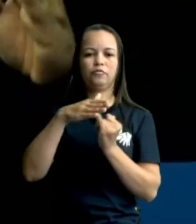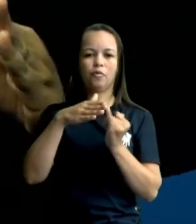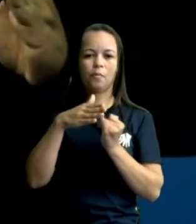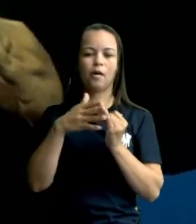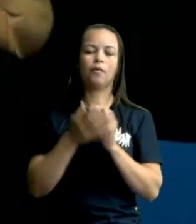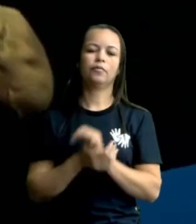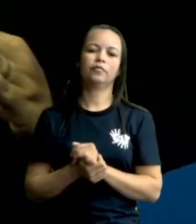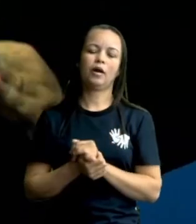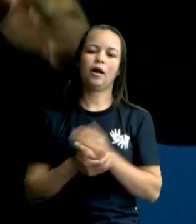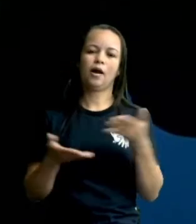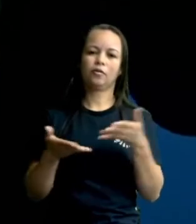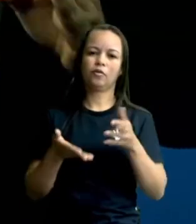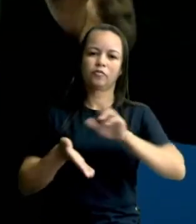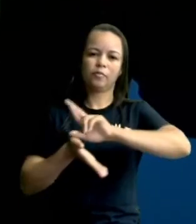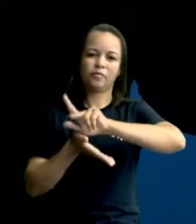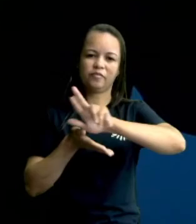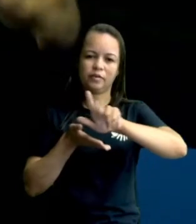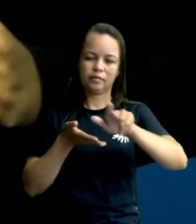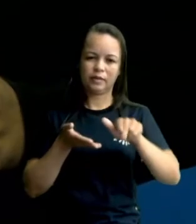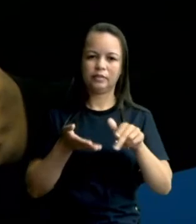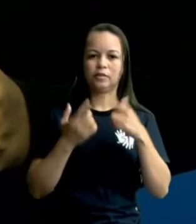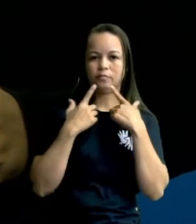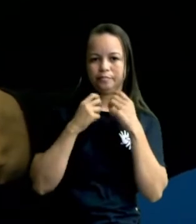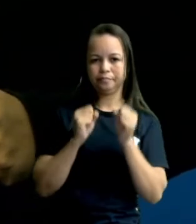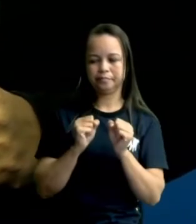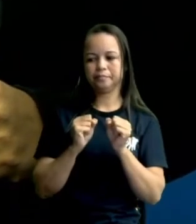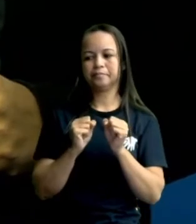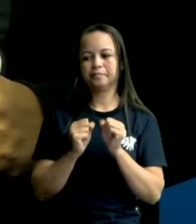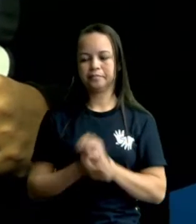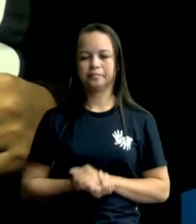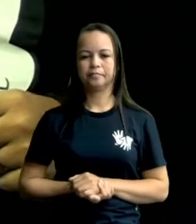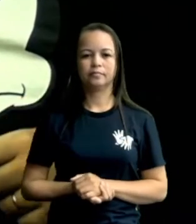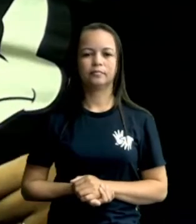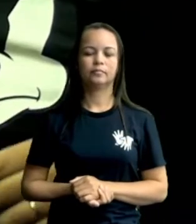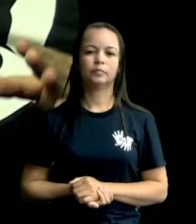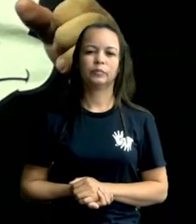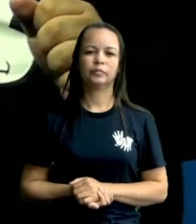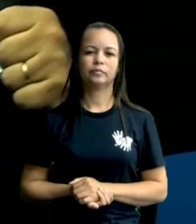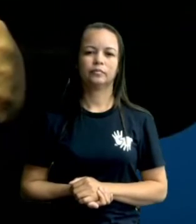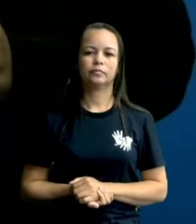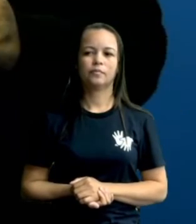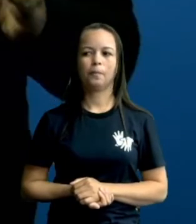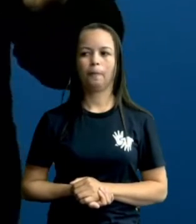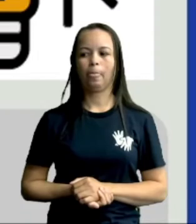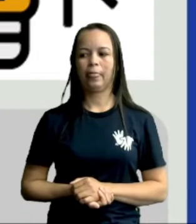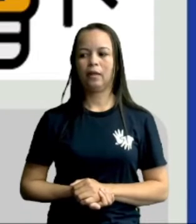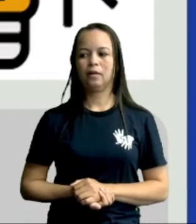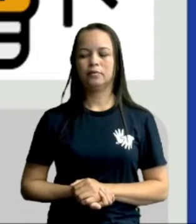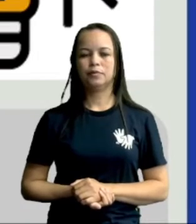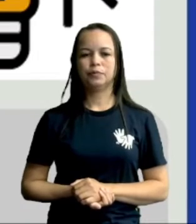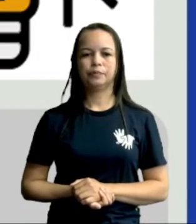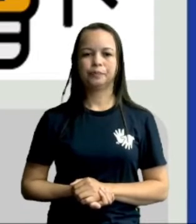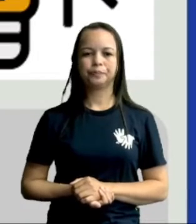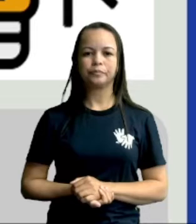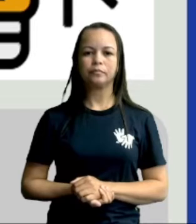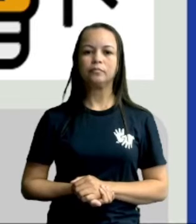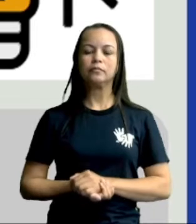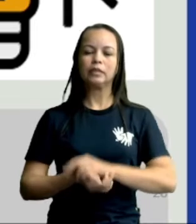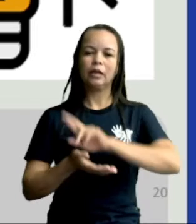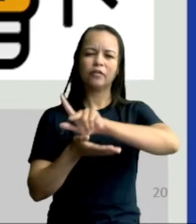a variação linguística, tá bom? Vamos lá? Põe na tela. A